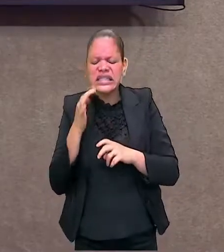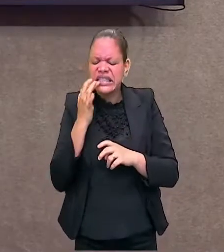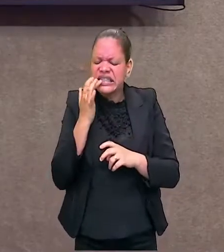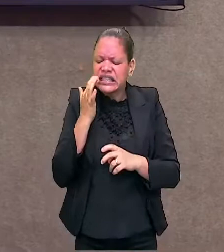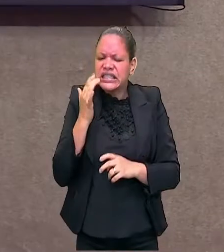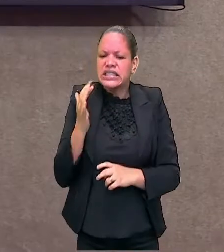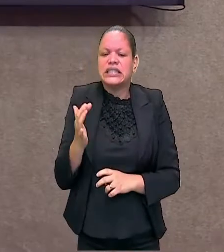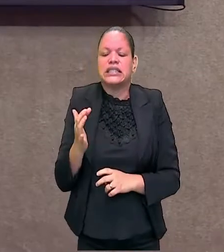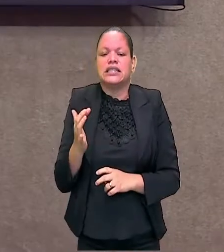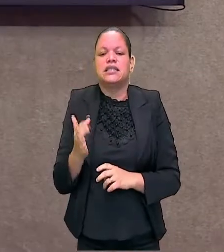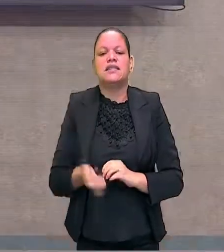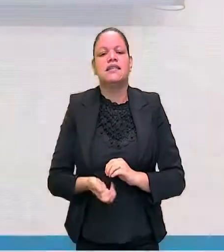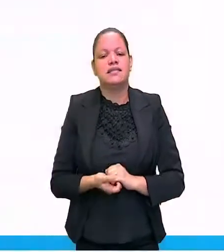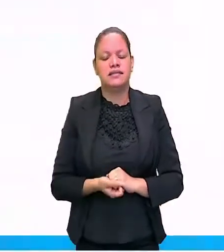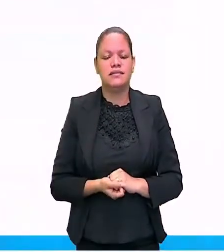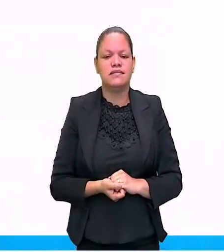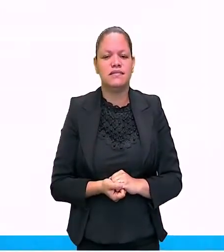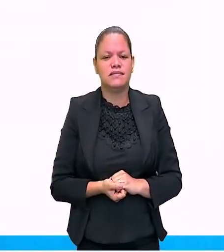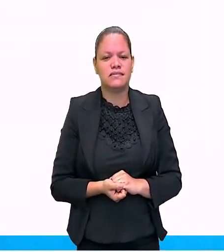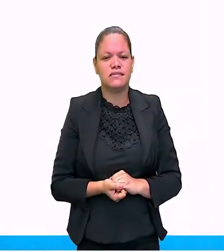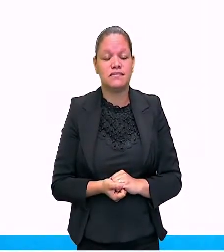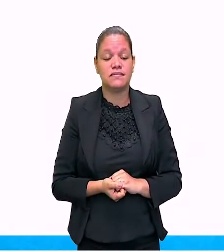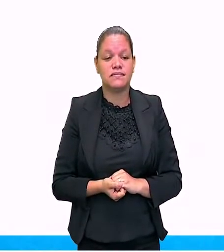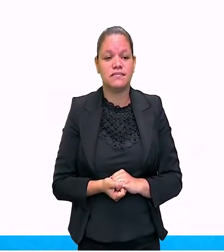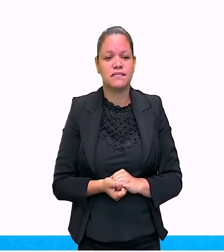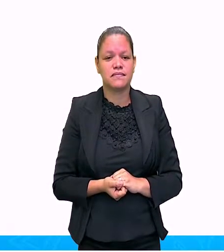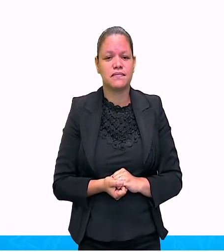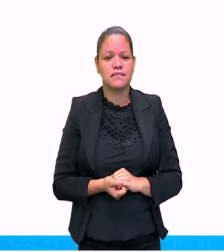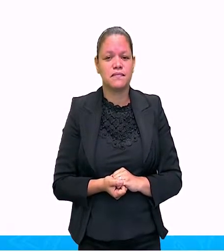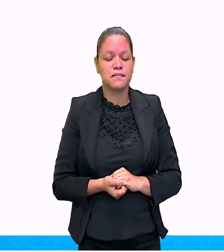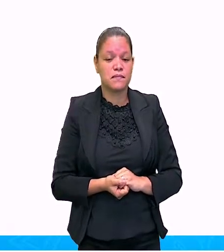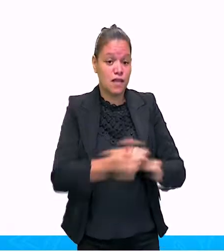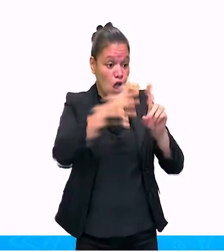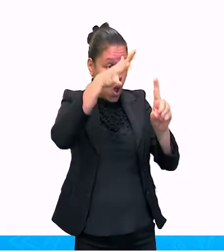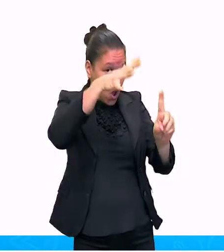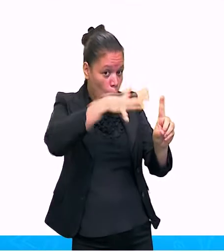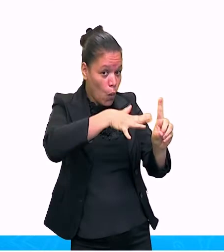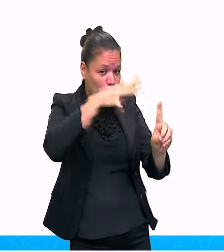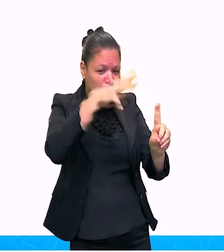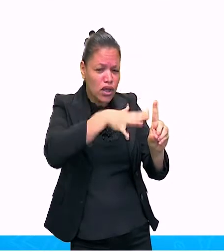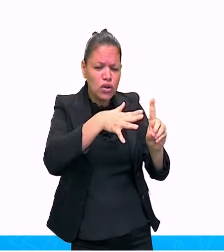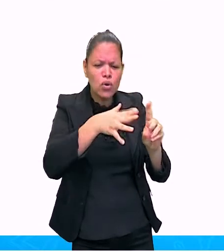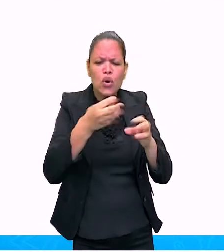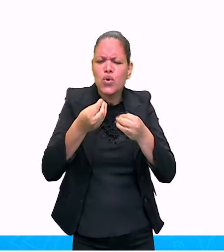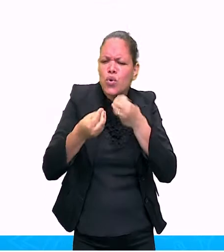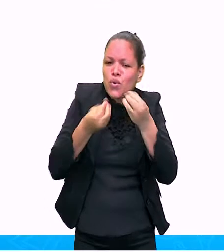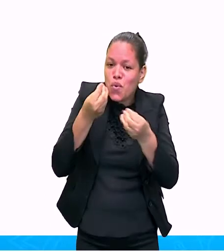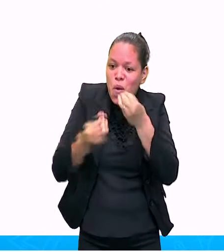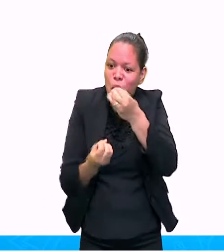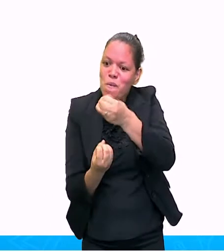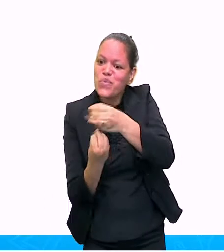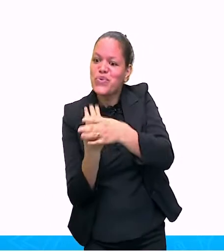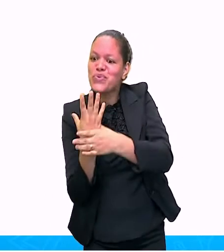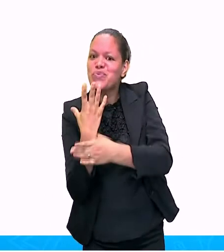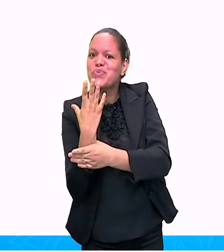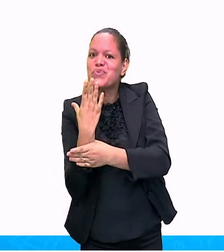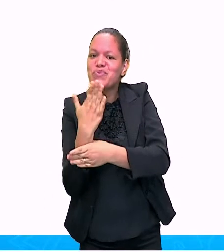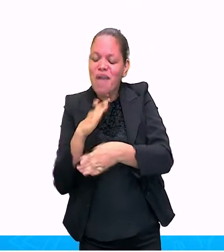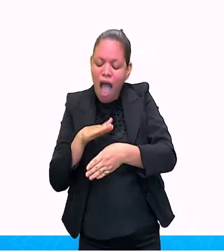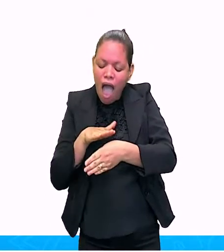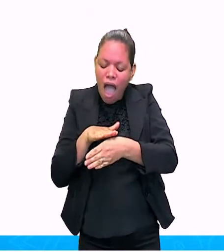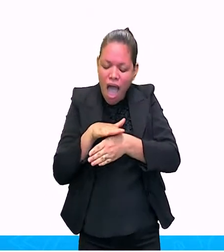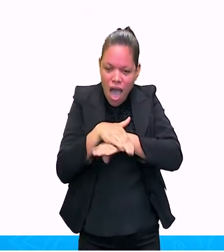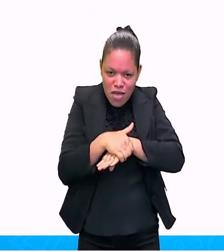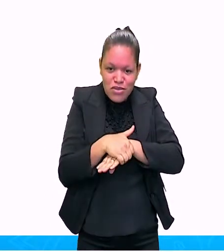língua. O mito da criação da noite. Esse texto, ele está